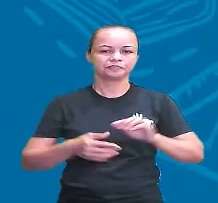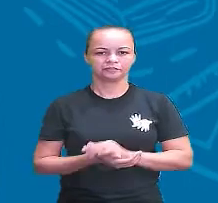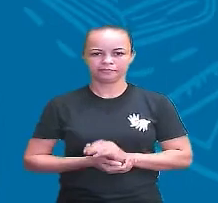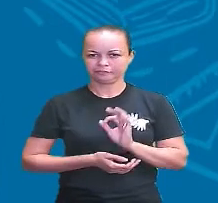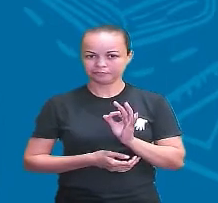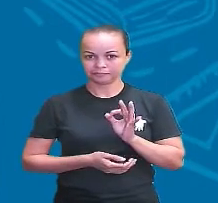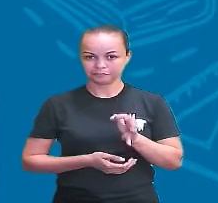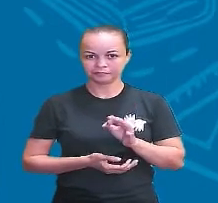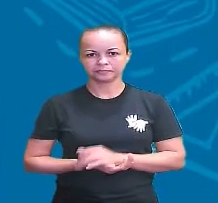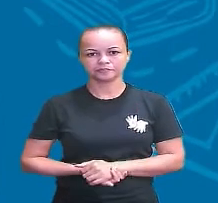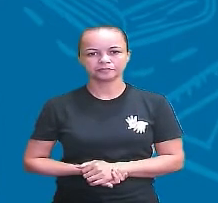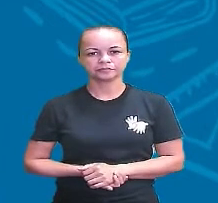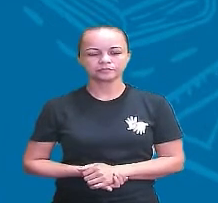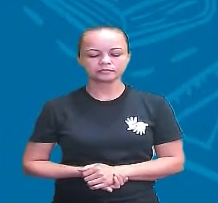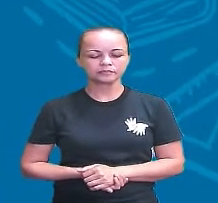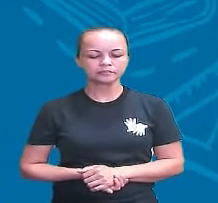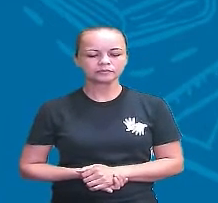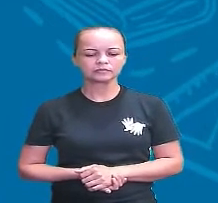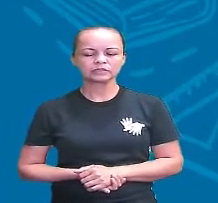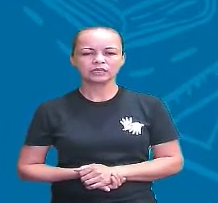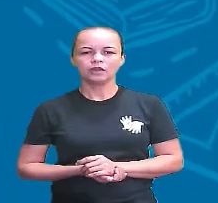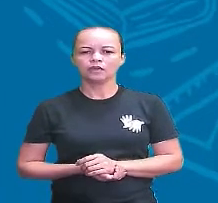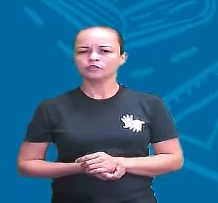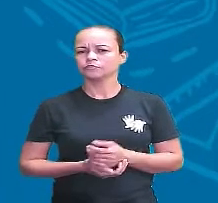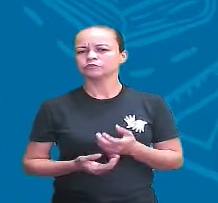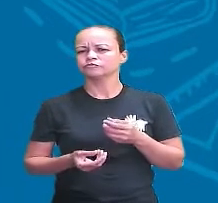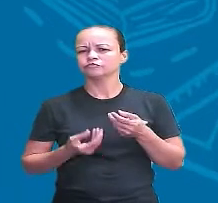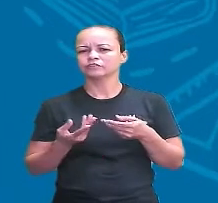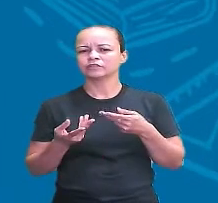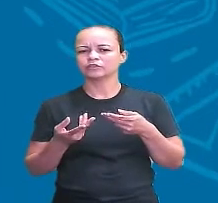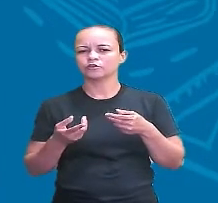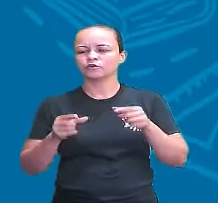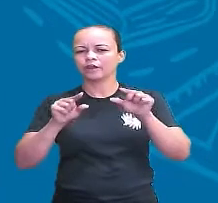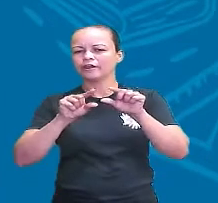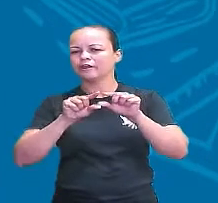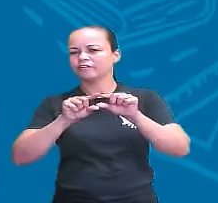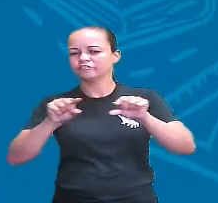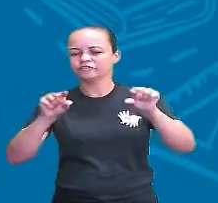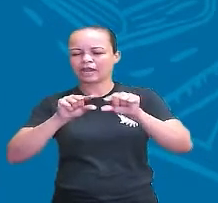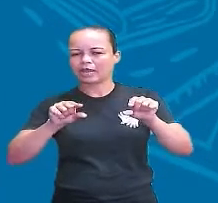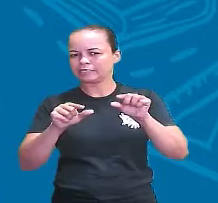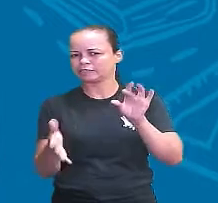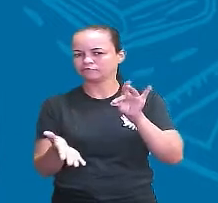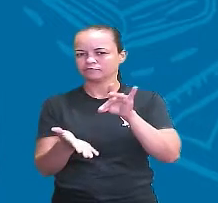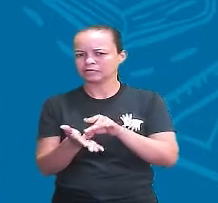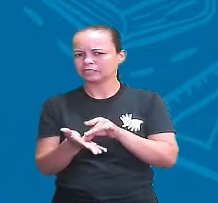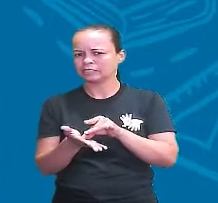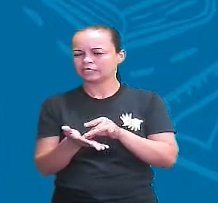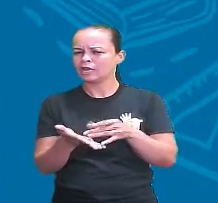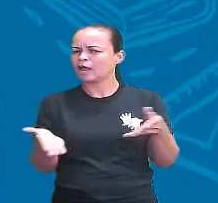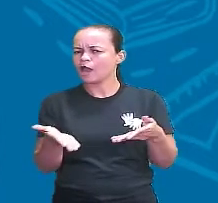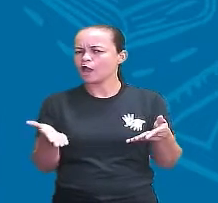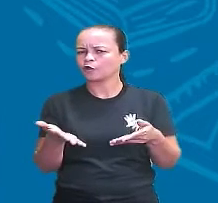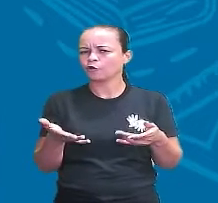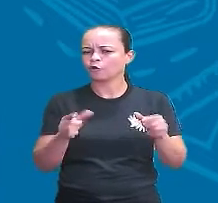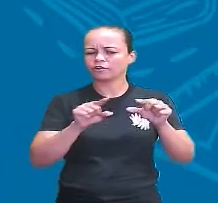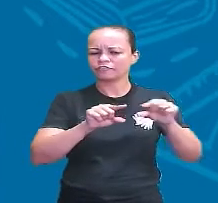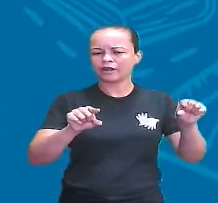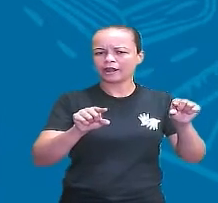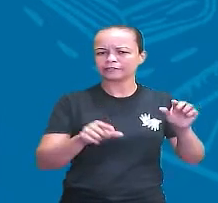Certinho, gente? A gente está fazendo frases afirmativas. E na negativa, como é que isso fica?